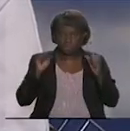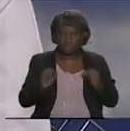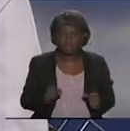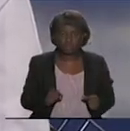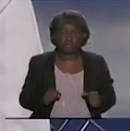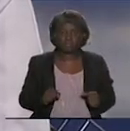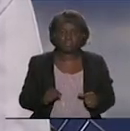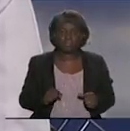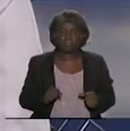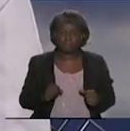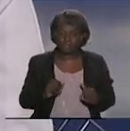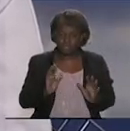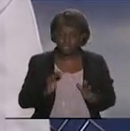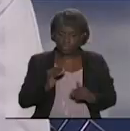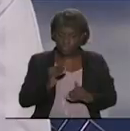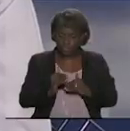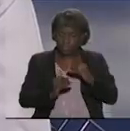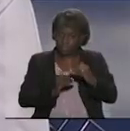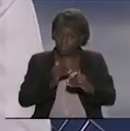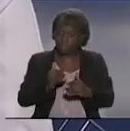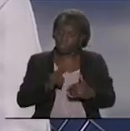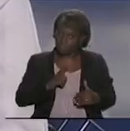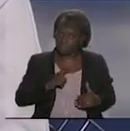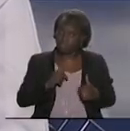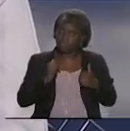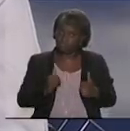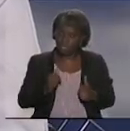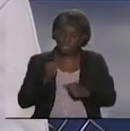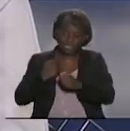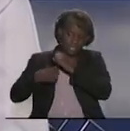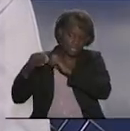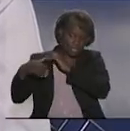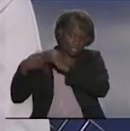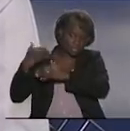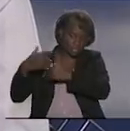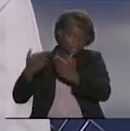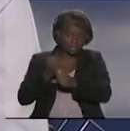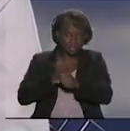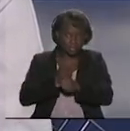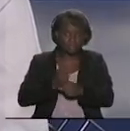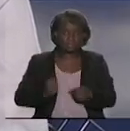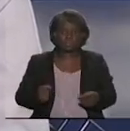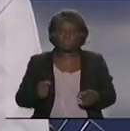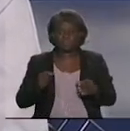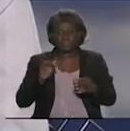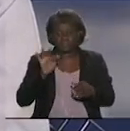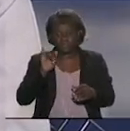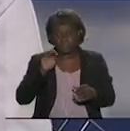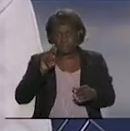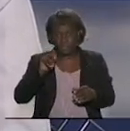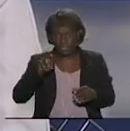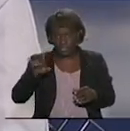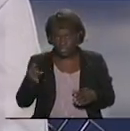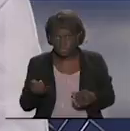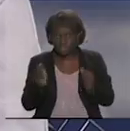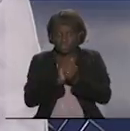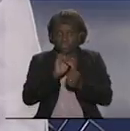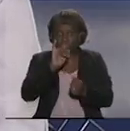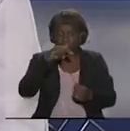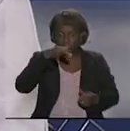empreendimentos poderia ser, já vem avançando bastante. De alguns anos para cá, a FIPERJ, junto ao